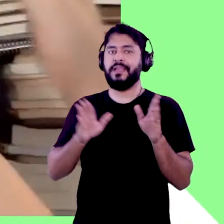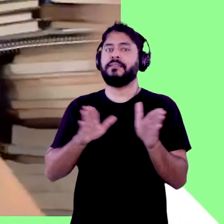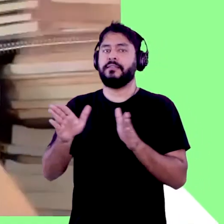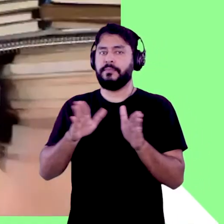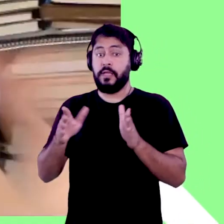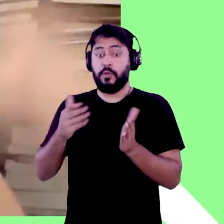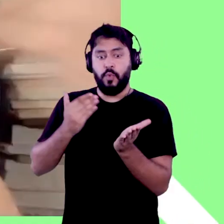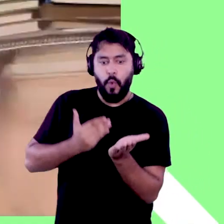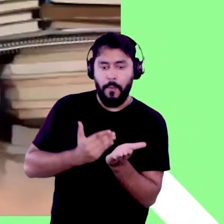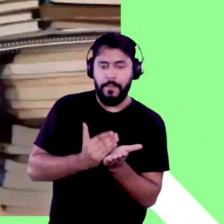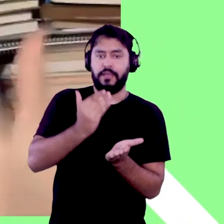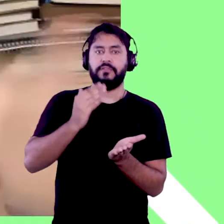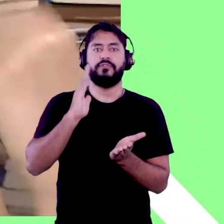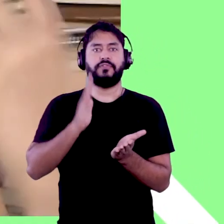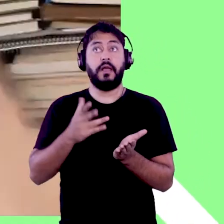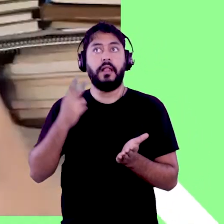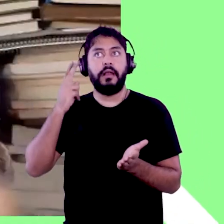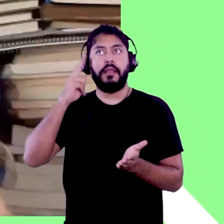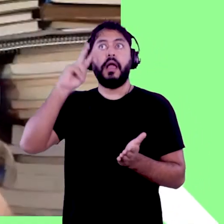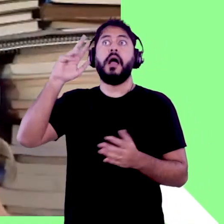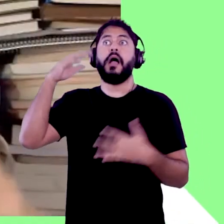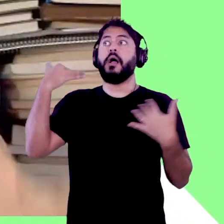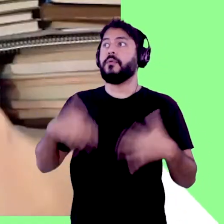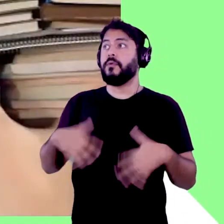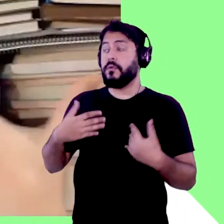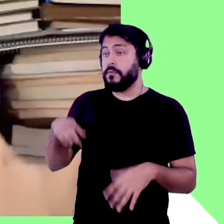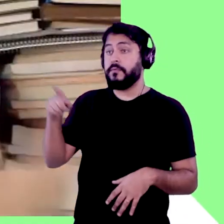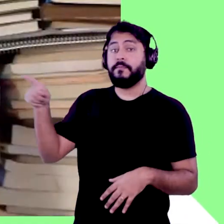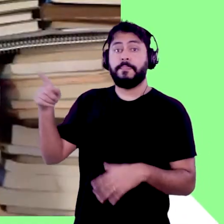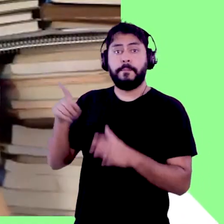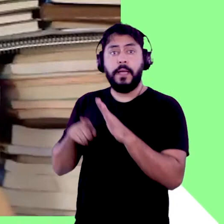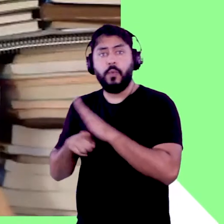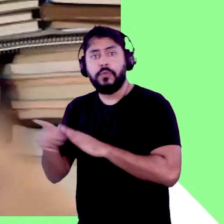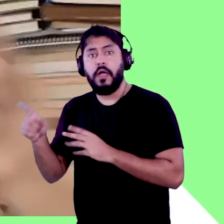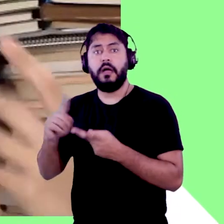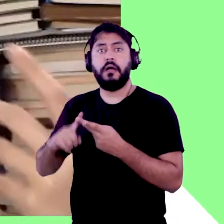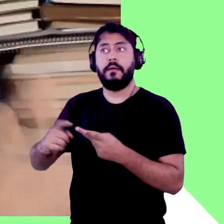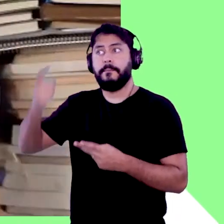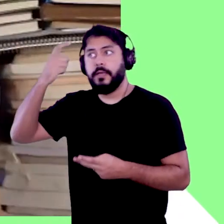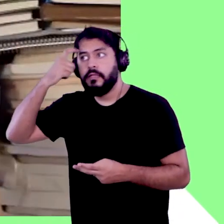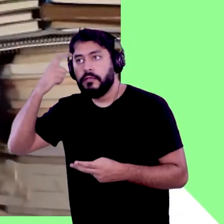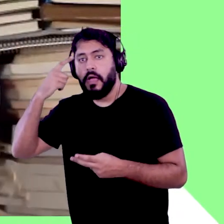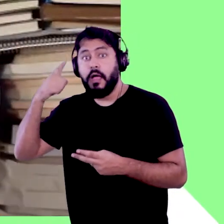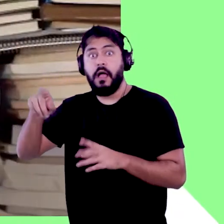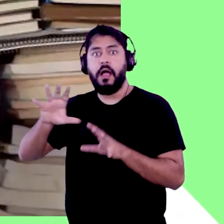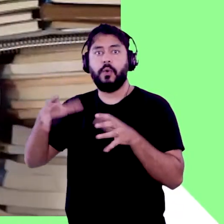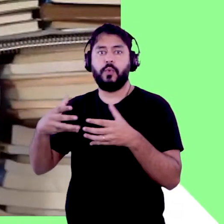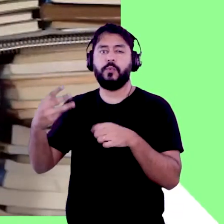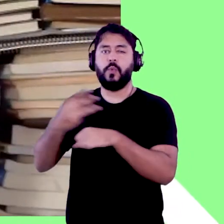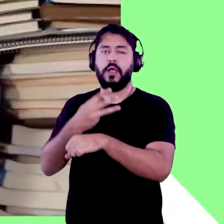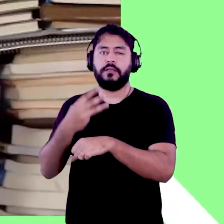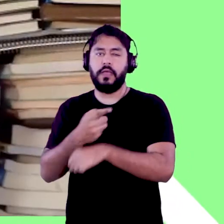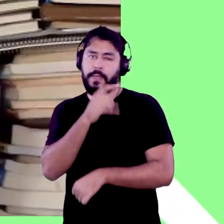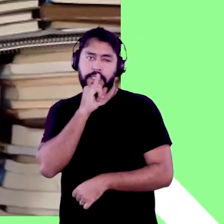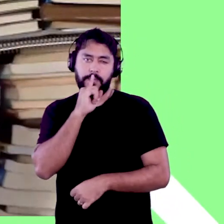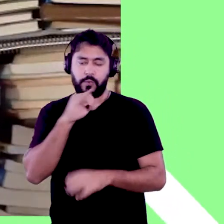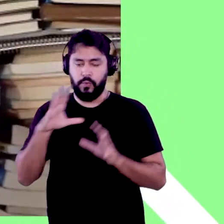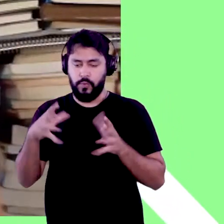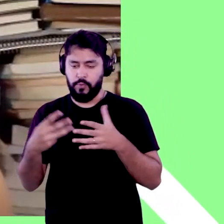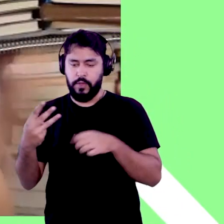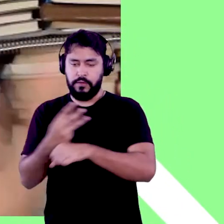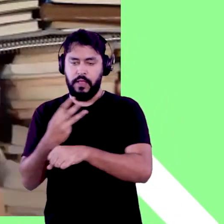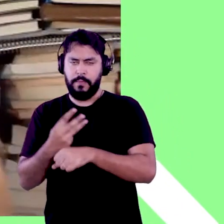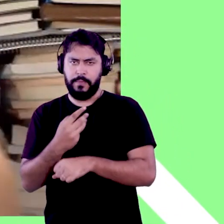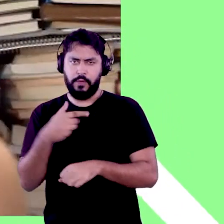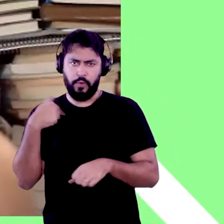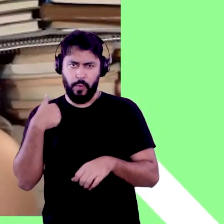um estalo e lembre de perguntar, de pensar se naquele grupo do WhatsApp que eu estou participando,